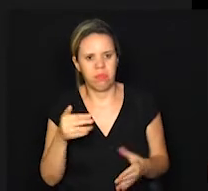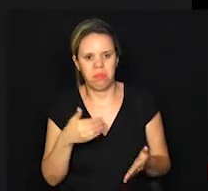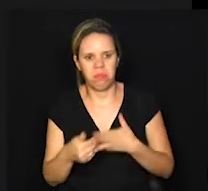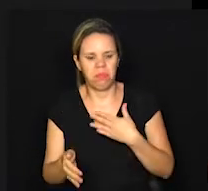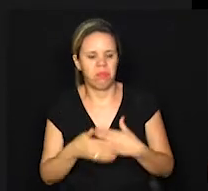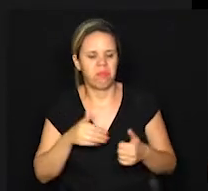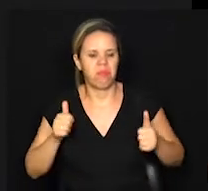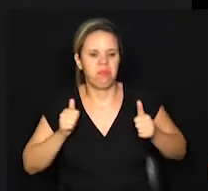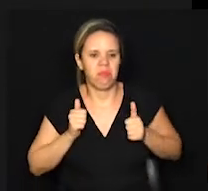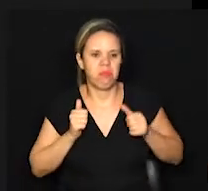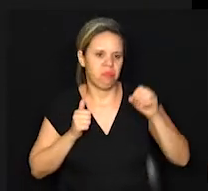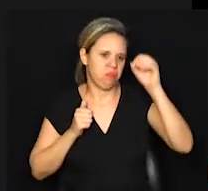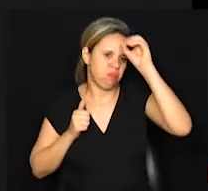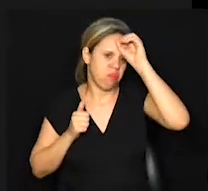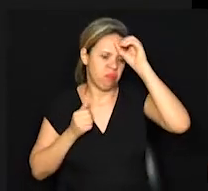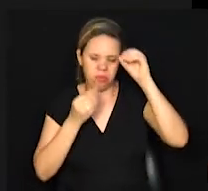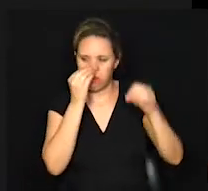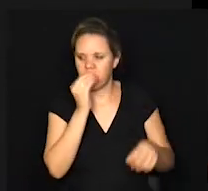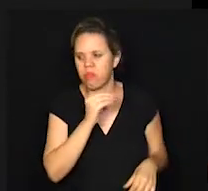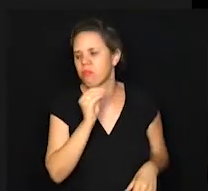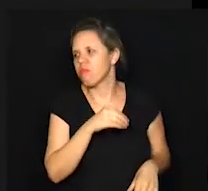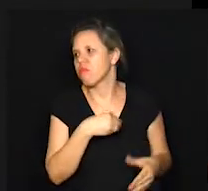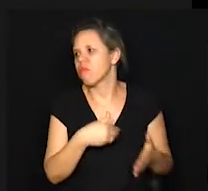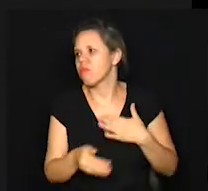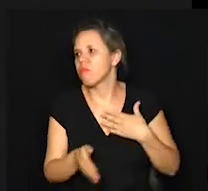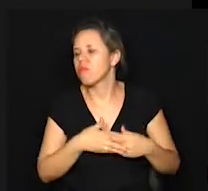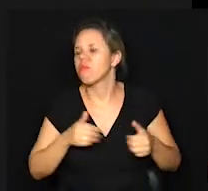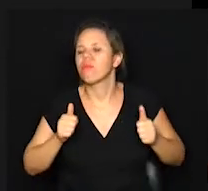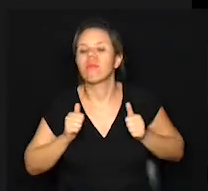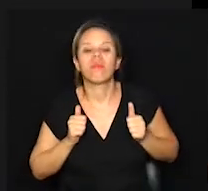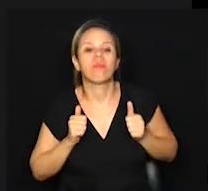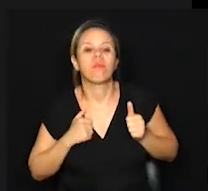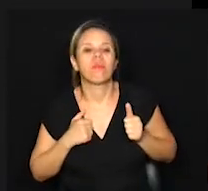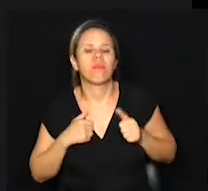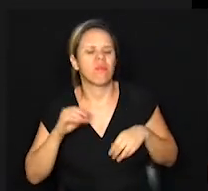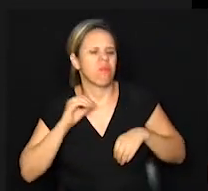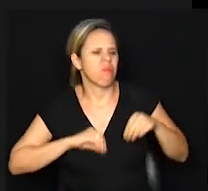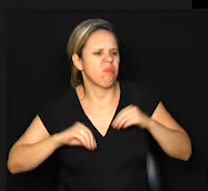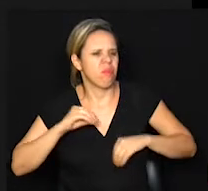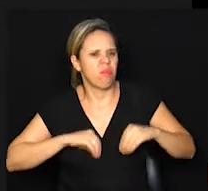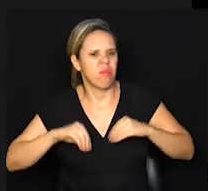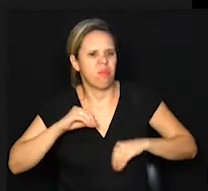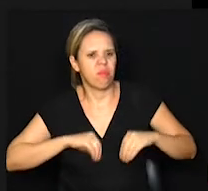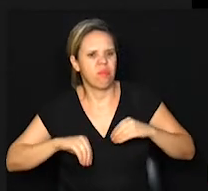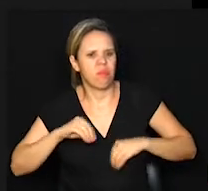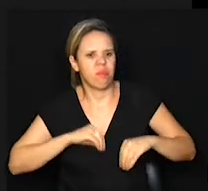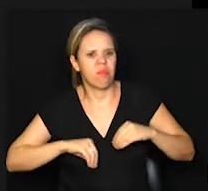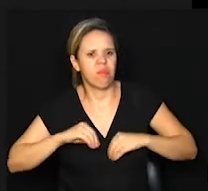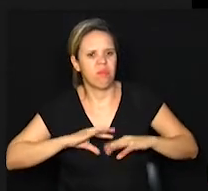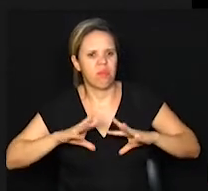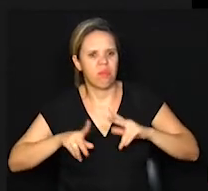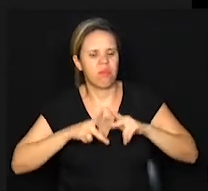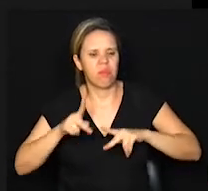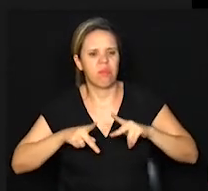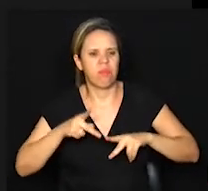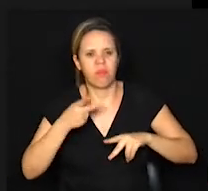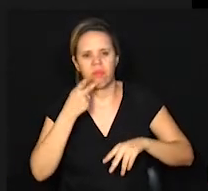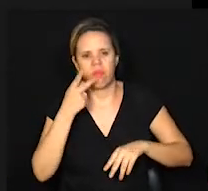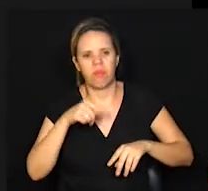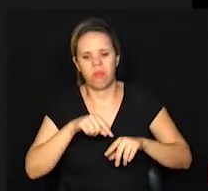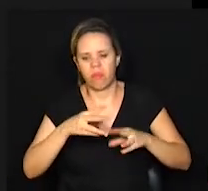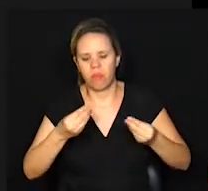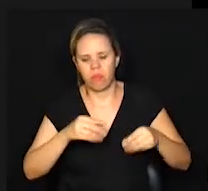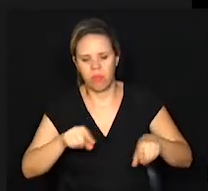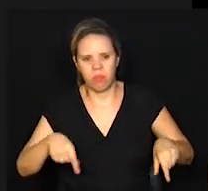simplesmente foi omissa comigo. Eu entrei em depressão. Todo mundo falava, metade da sala,